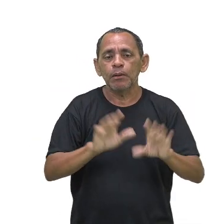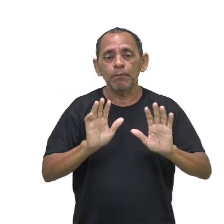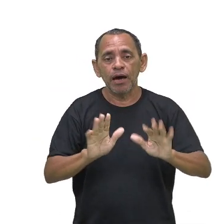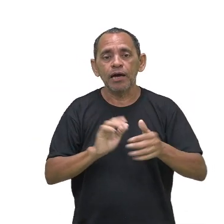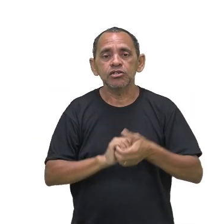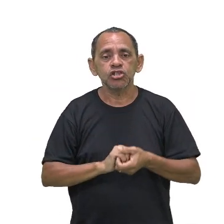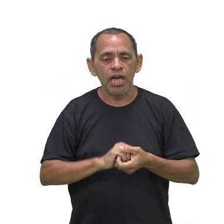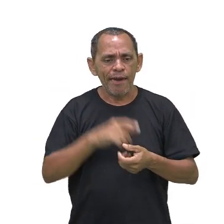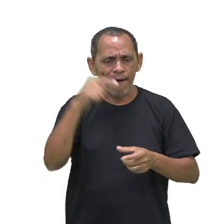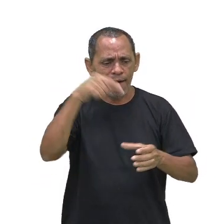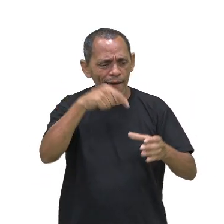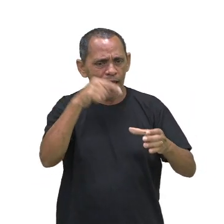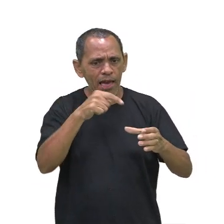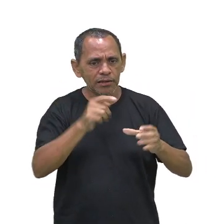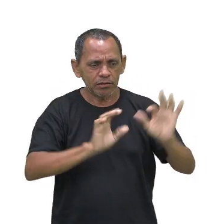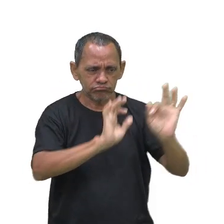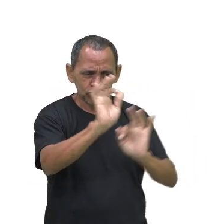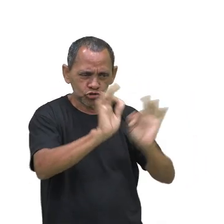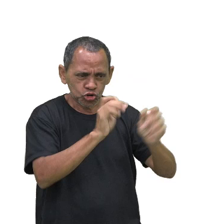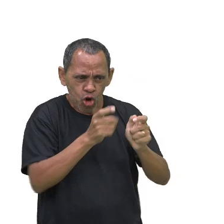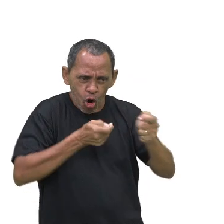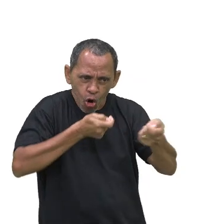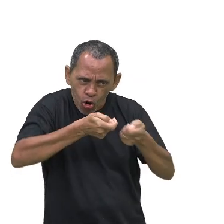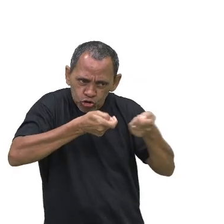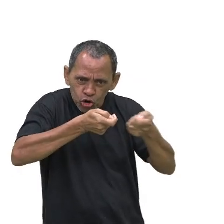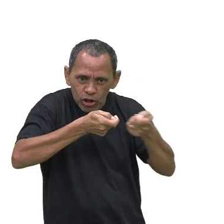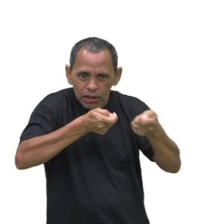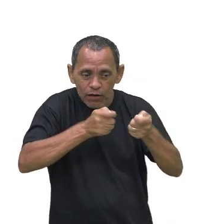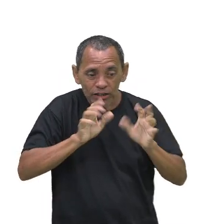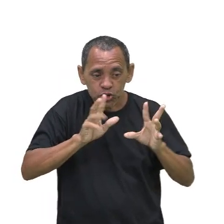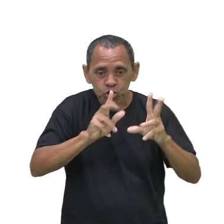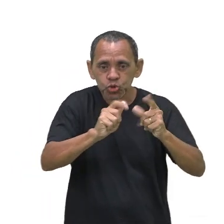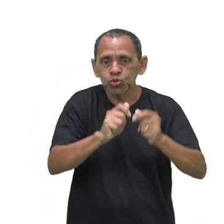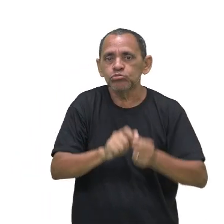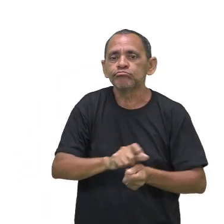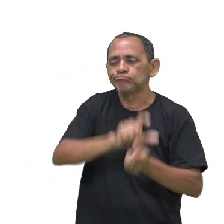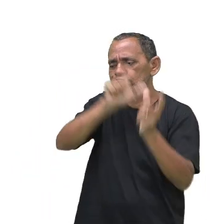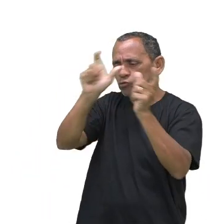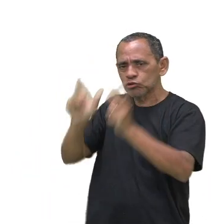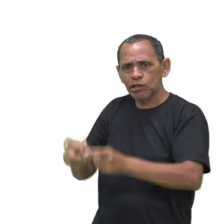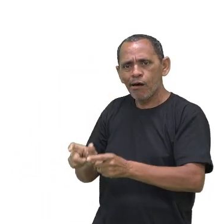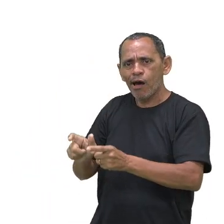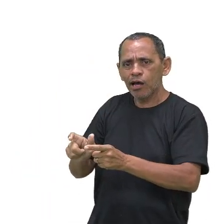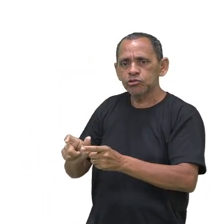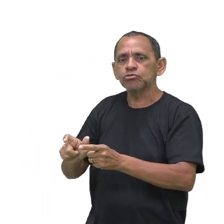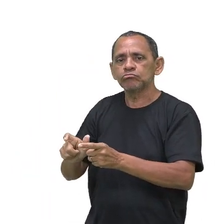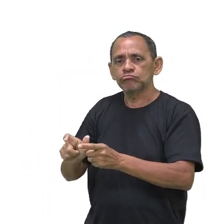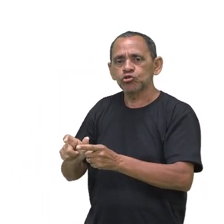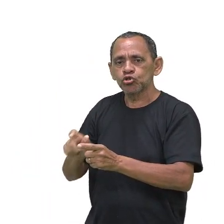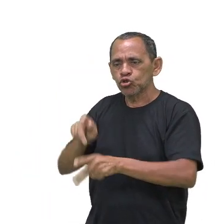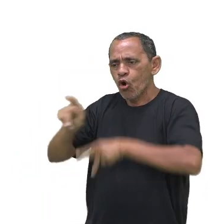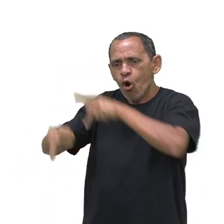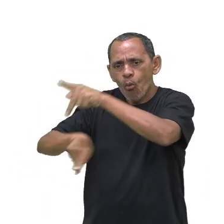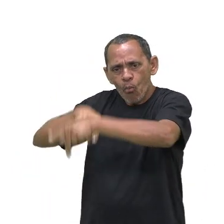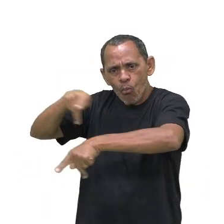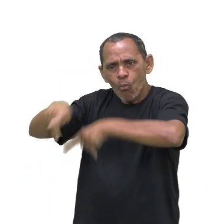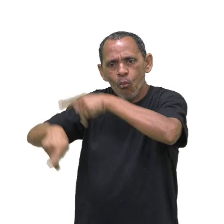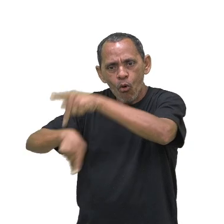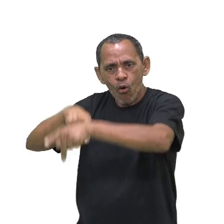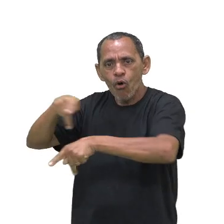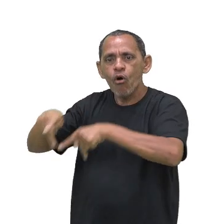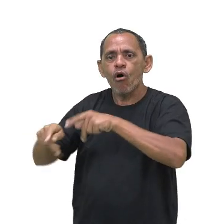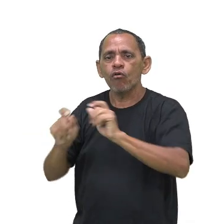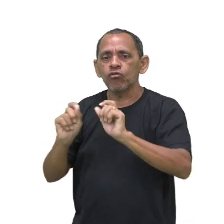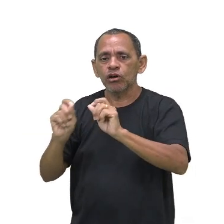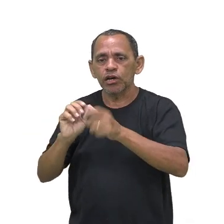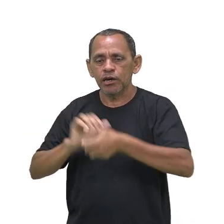população que lhe serve de mão de obra. Do outro lado, no funcionamento, um fornecedor do comércio